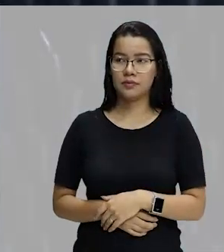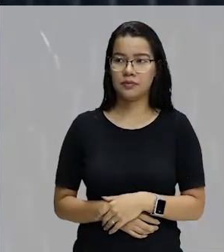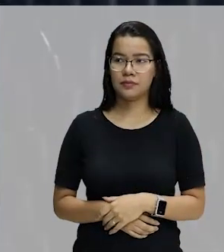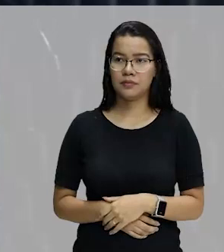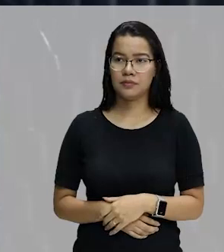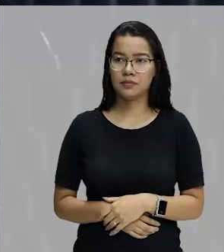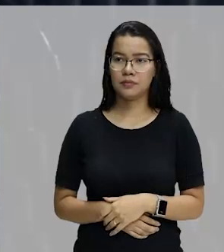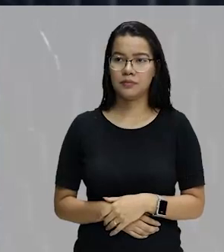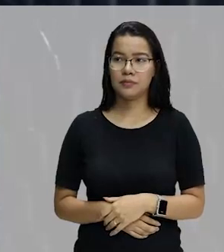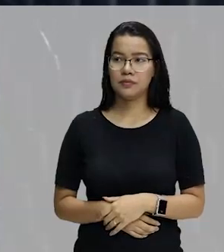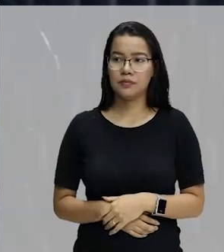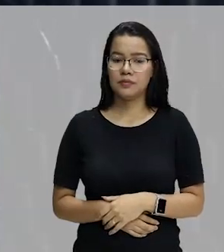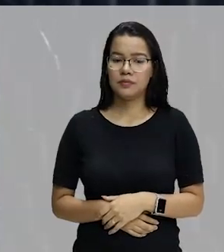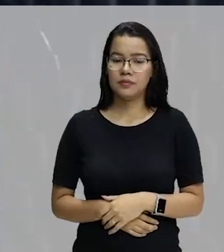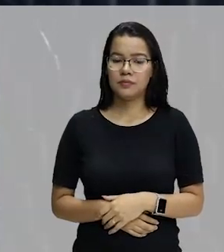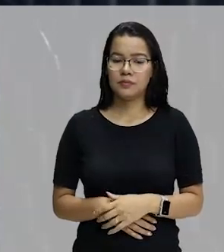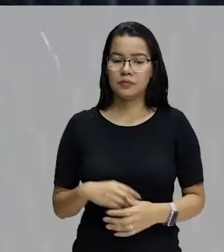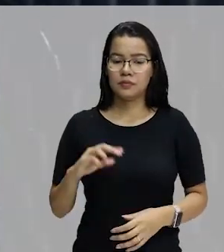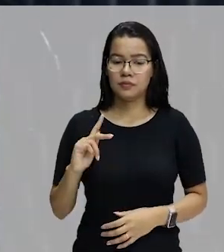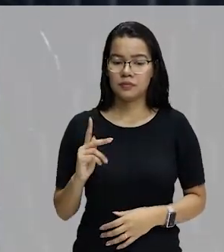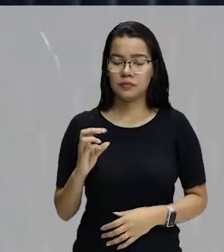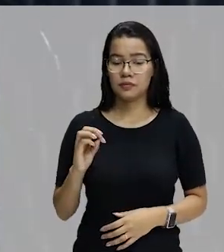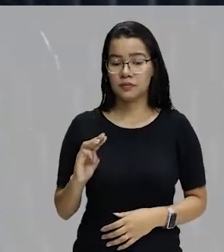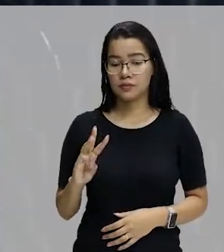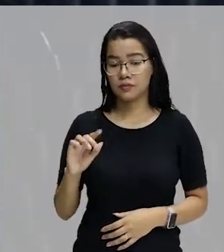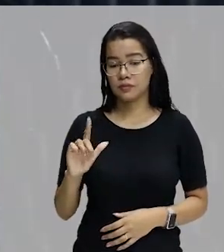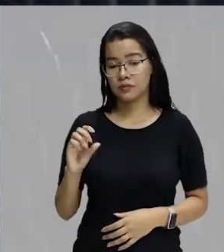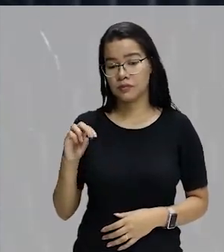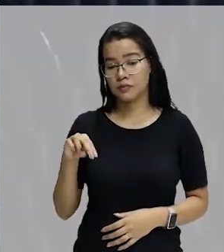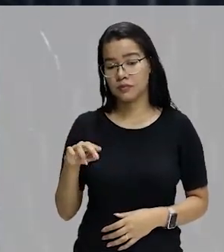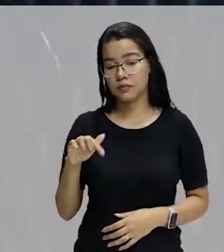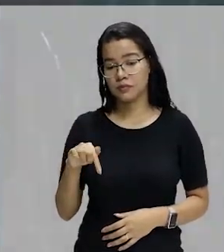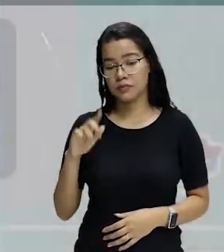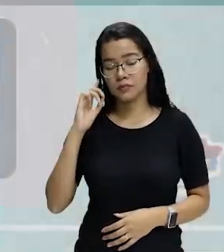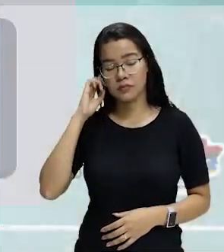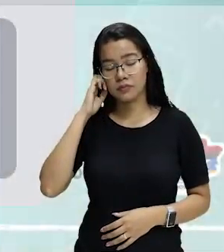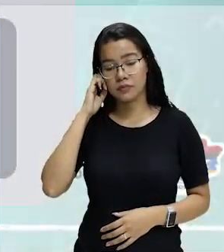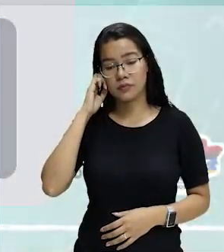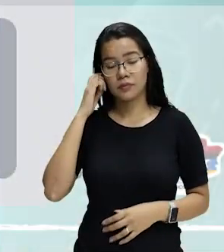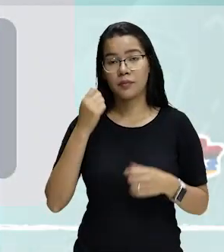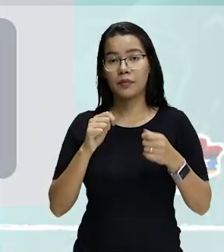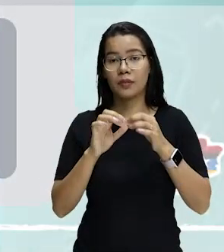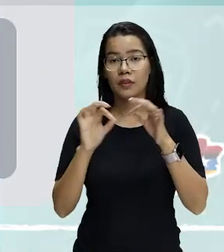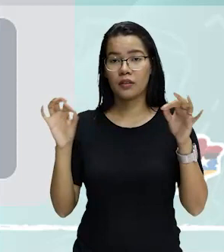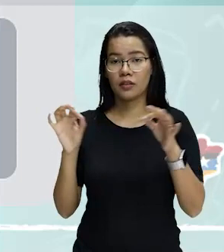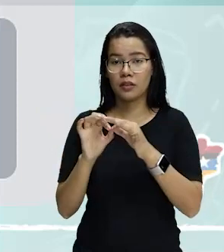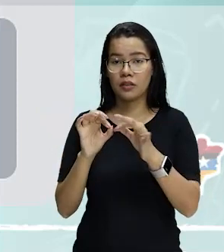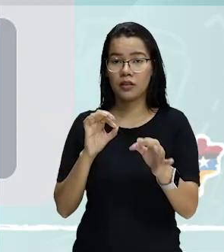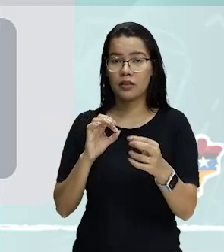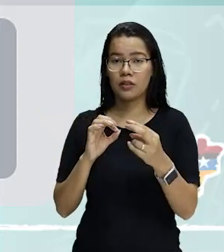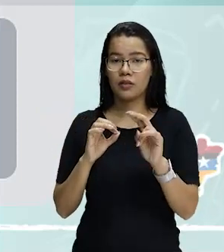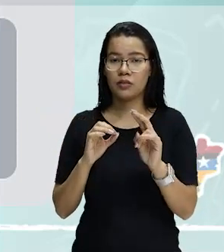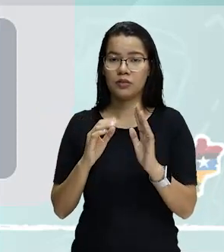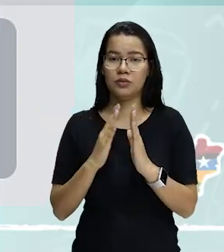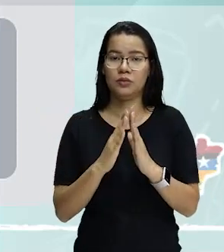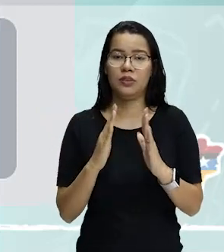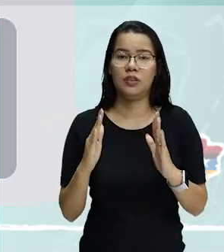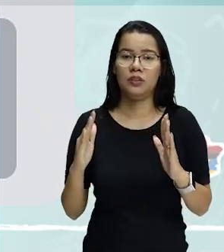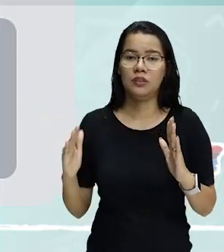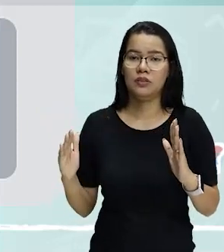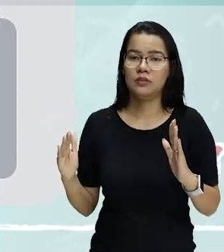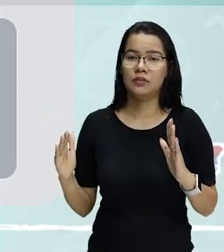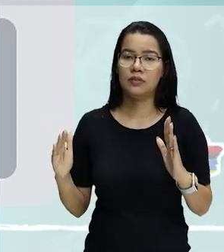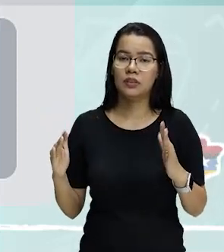long? How long tanto pode ser distância para falar de comprimento, como pode ser de duração,